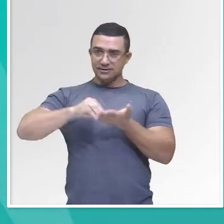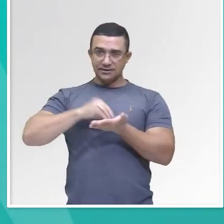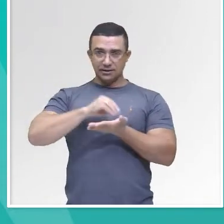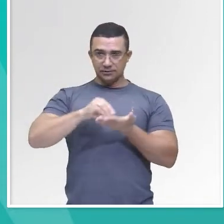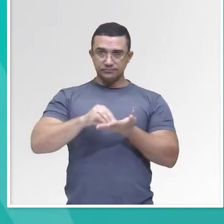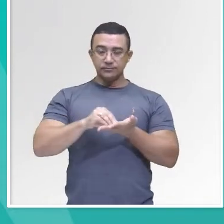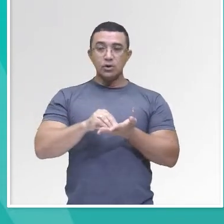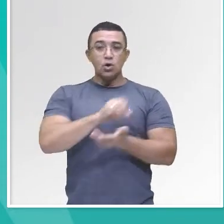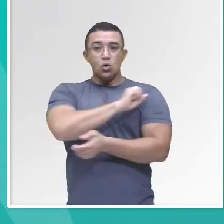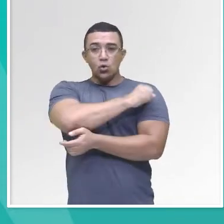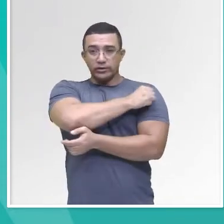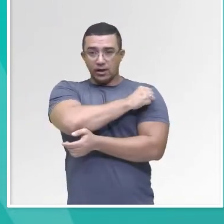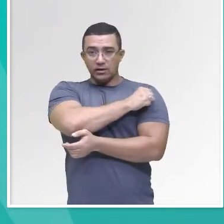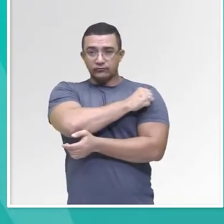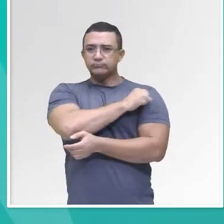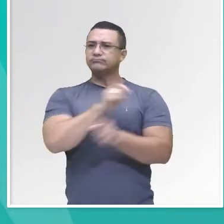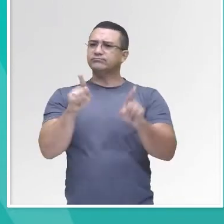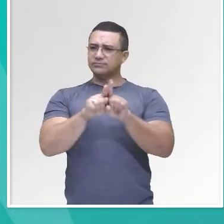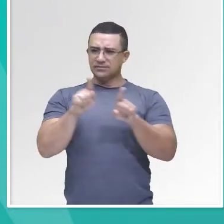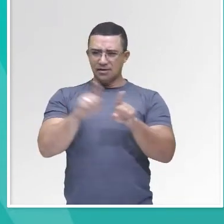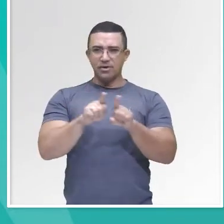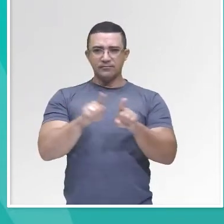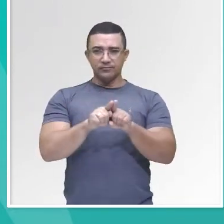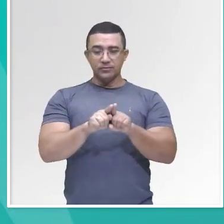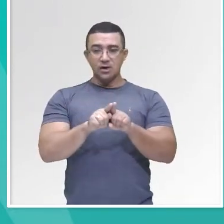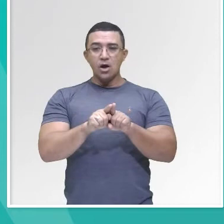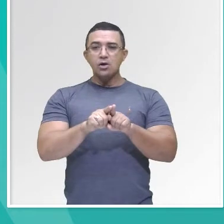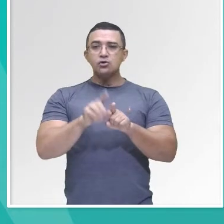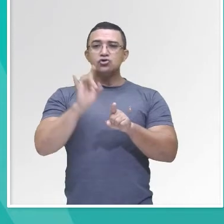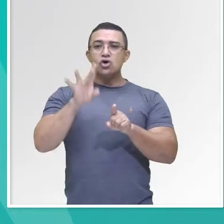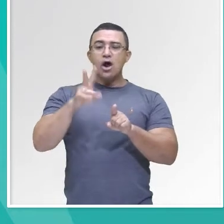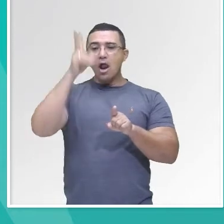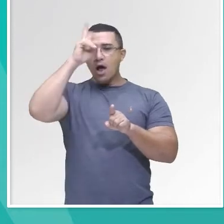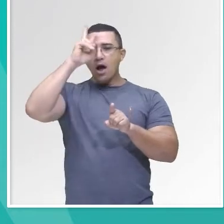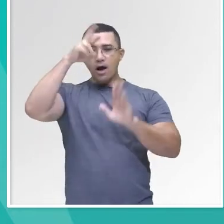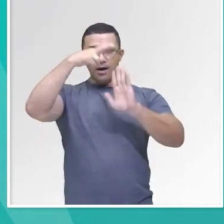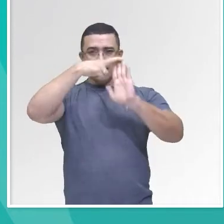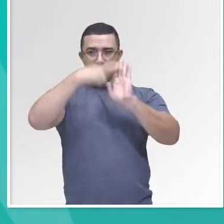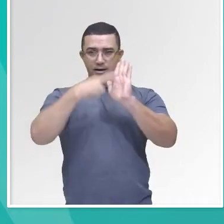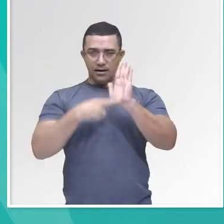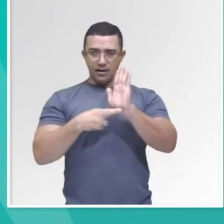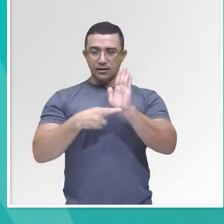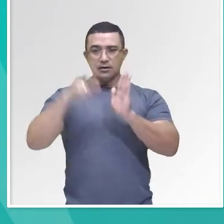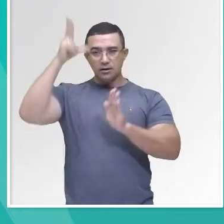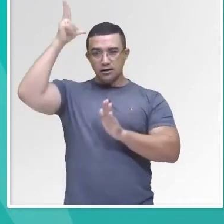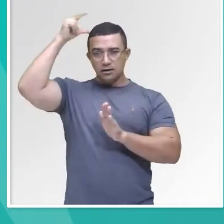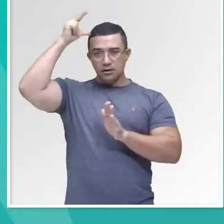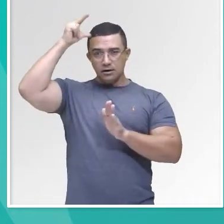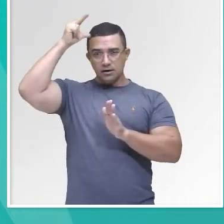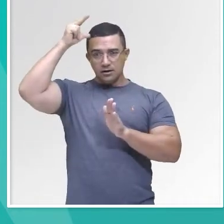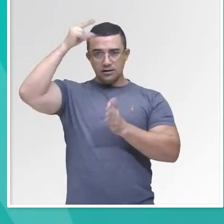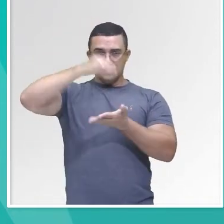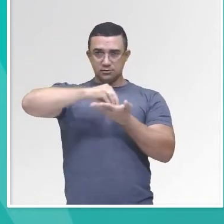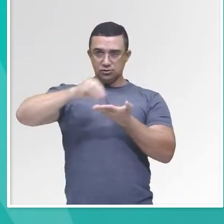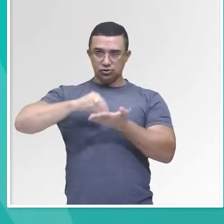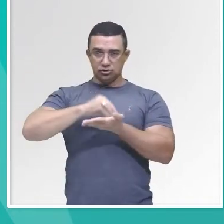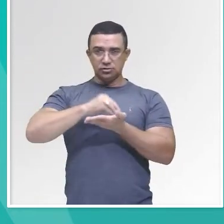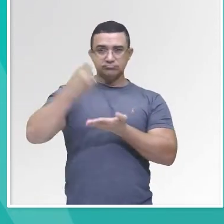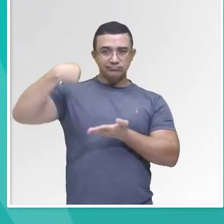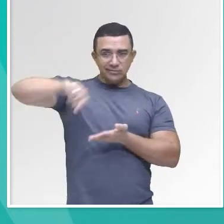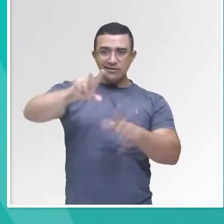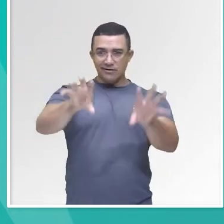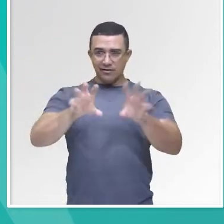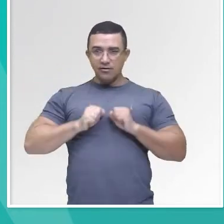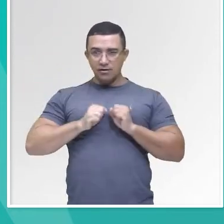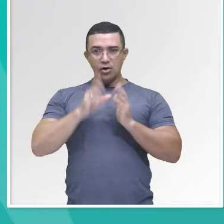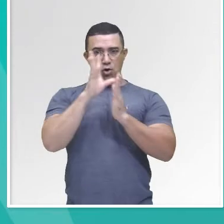diferente. Então, nós vamos relembrar os princípios do xadrez para que a gente possa cada vez mais se apropriar desse conteúdo